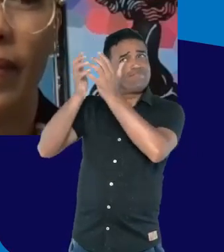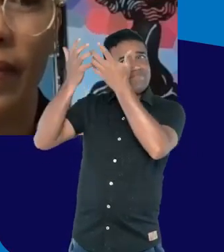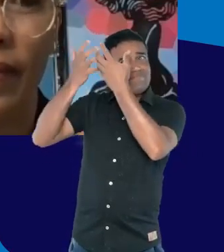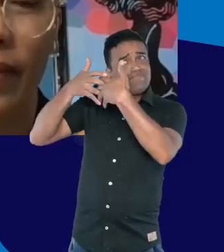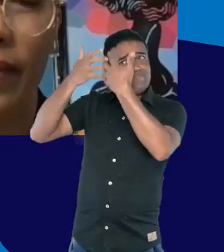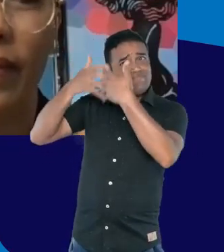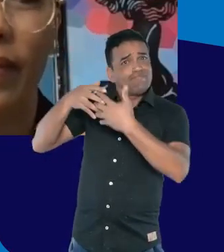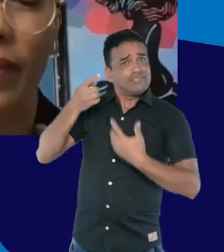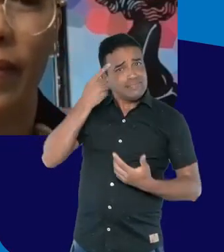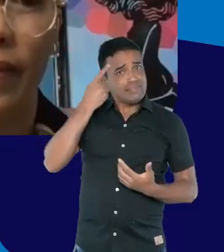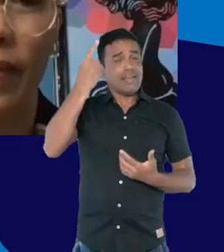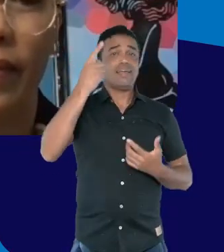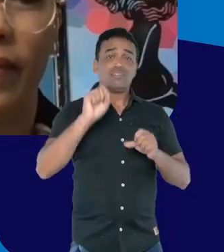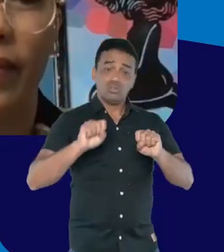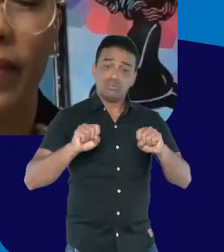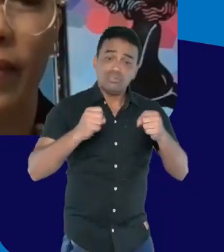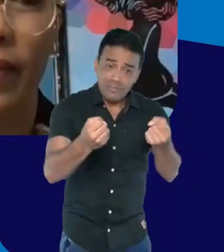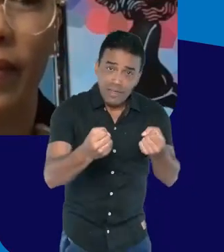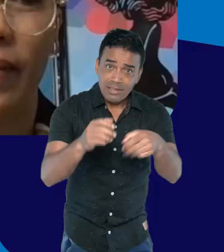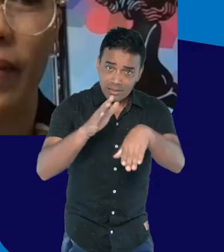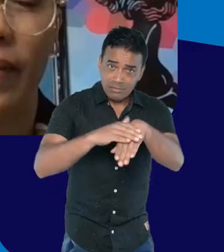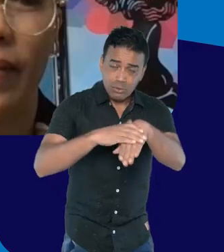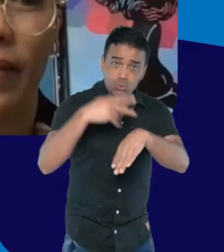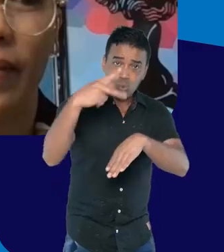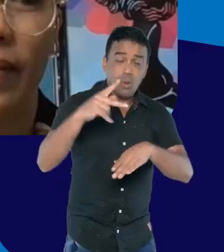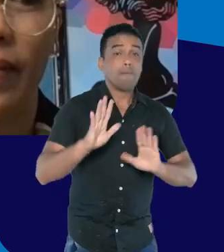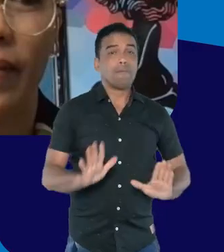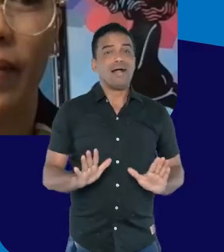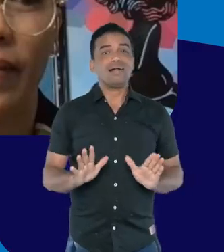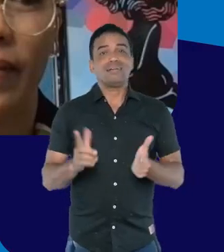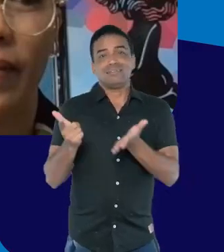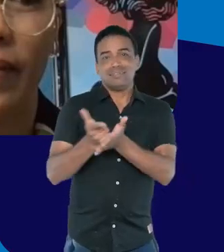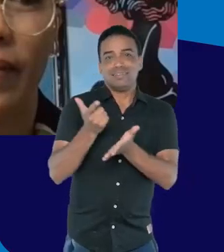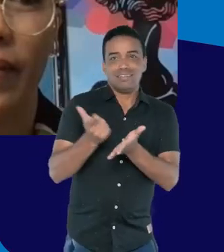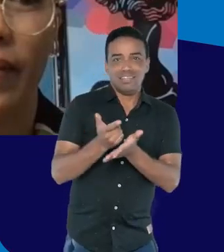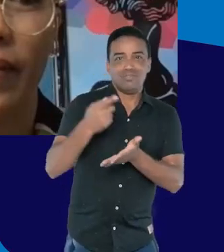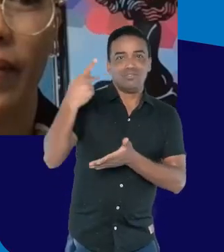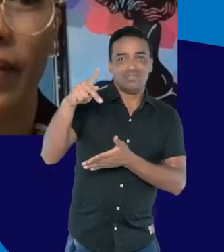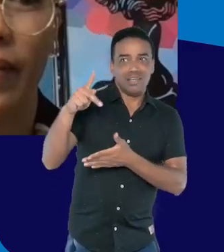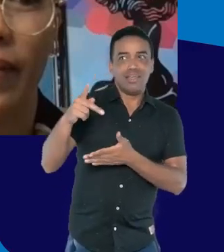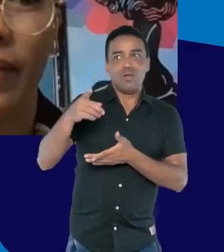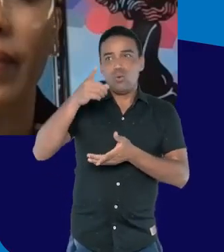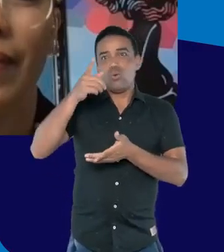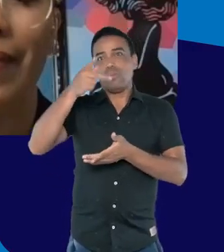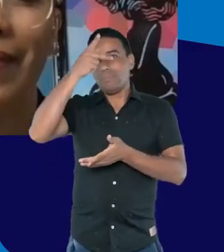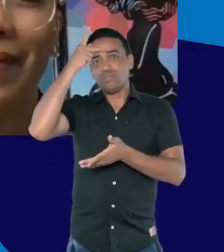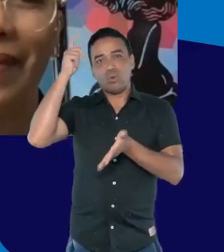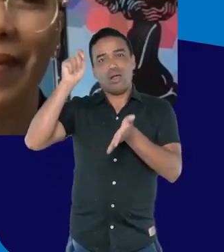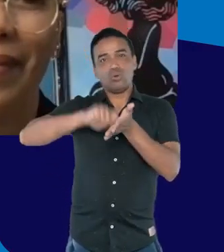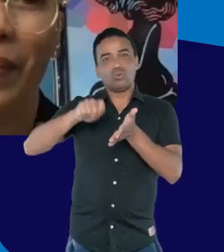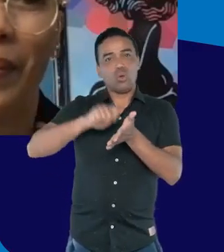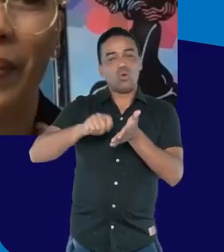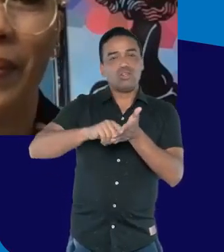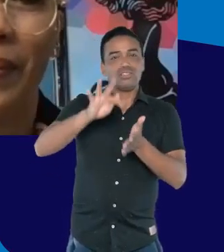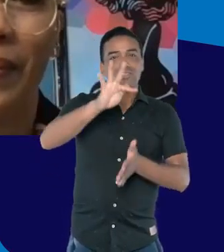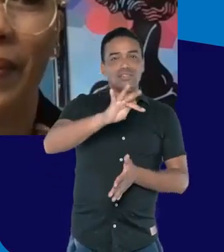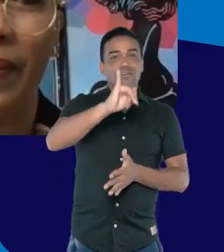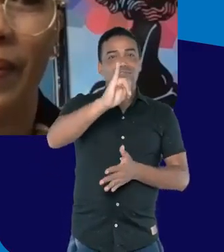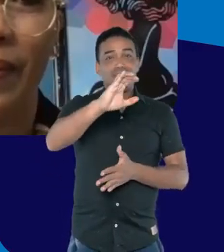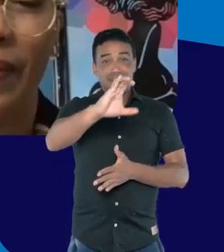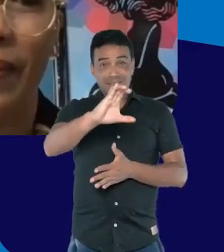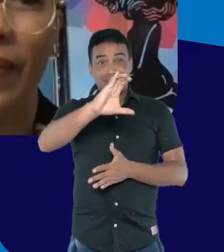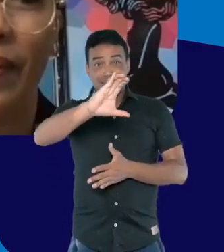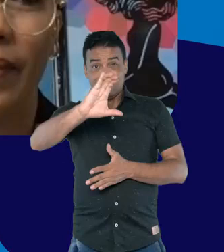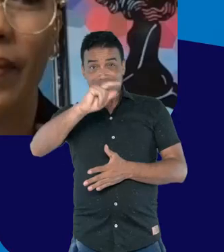suas ideias, as suas defesas ali, mas o seu livro ele também é permeado por autores da ficção, ele é permeado por